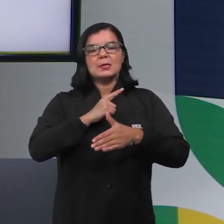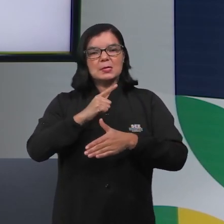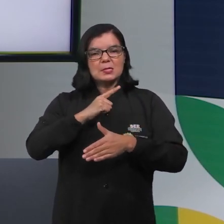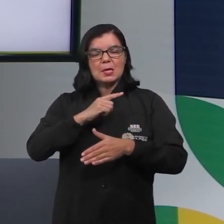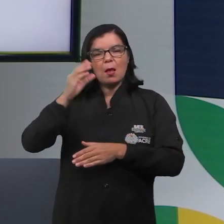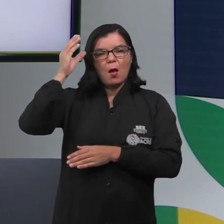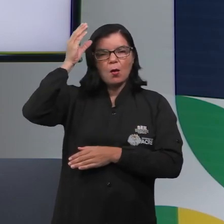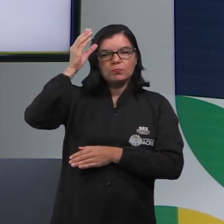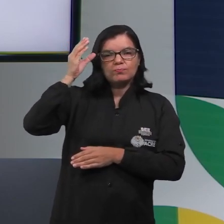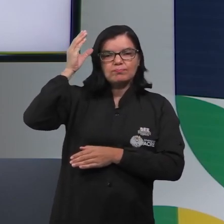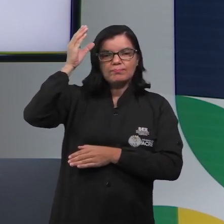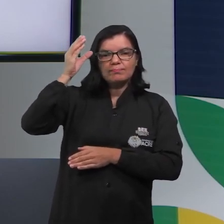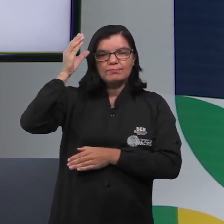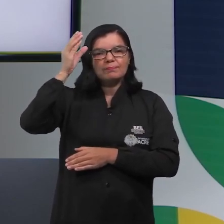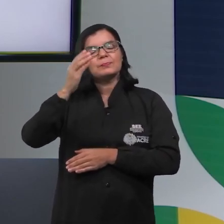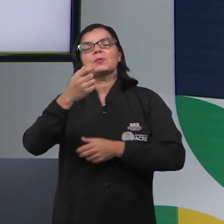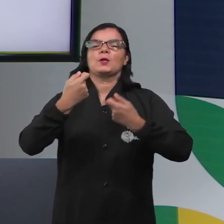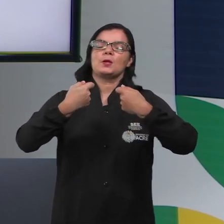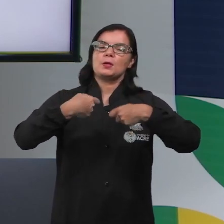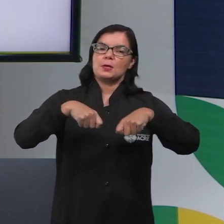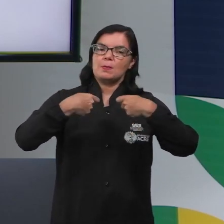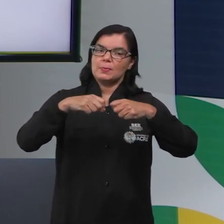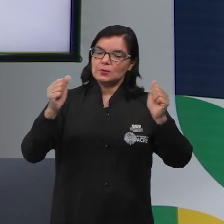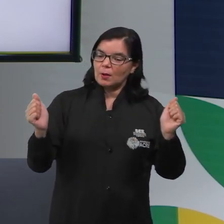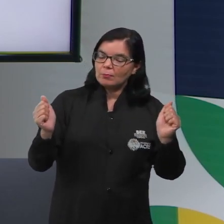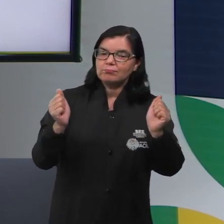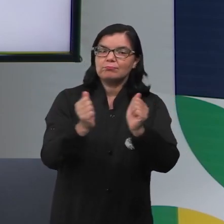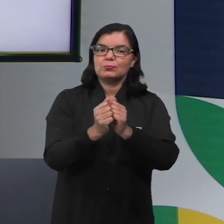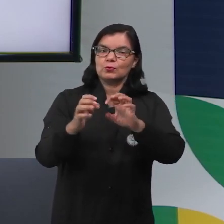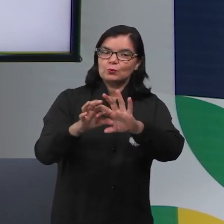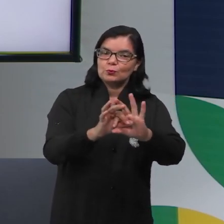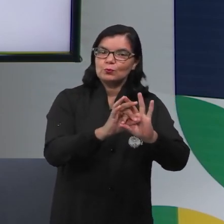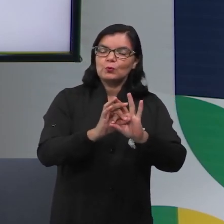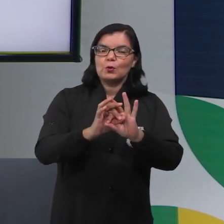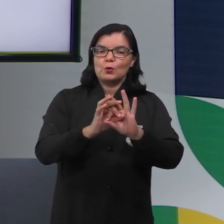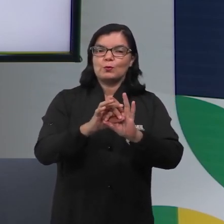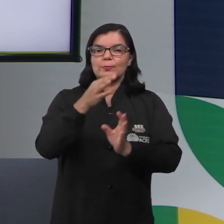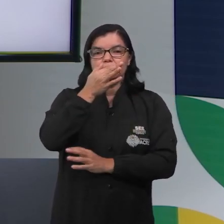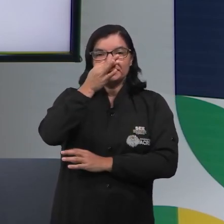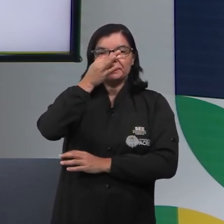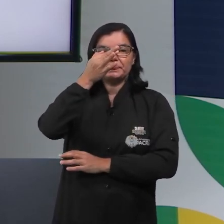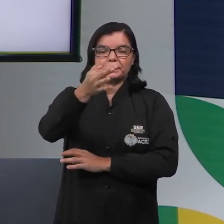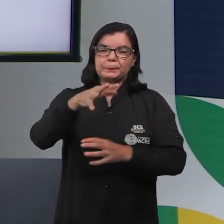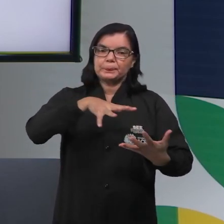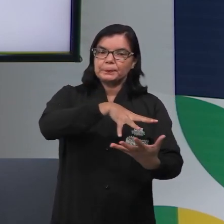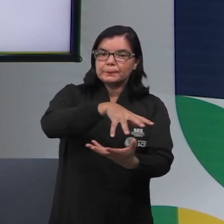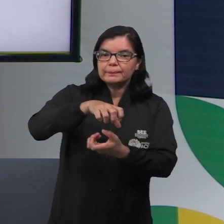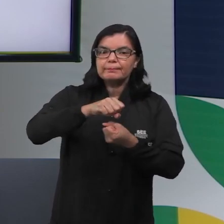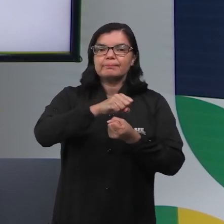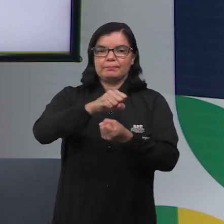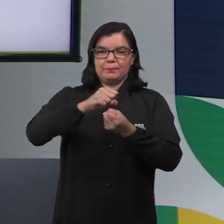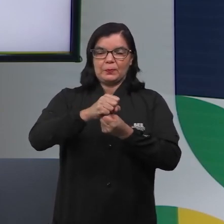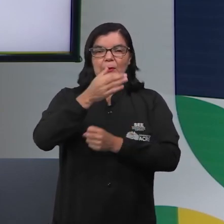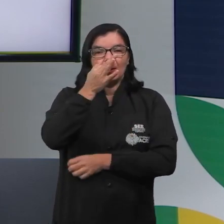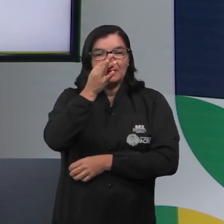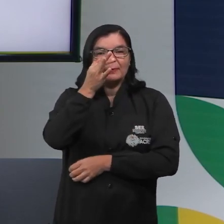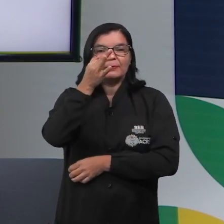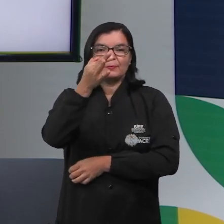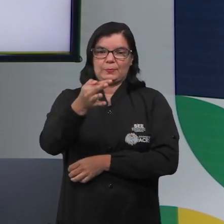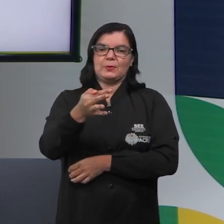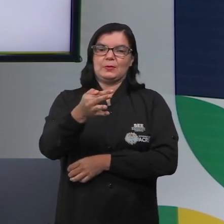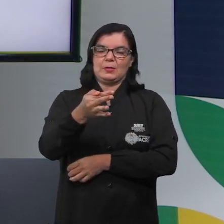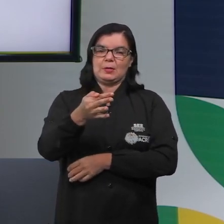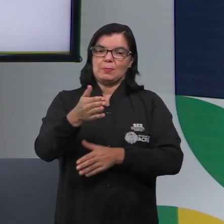a consciência de que têm que trabalhar juntos em prol de um futuro sustentável e de um futuro